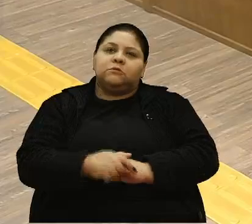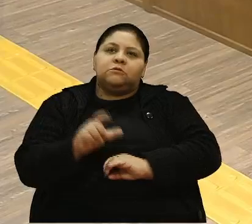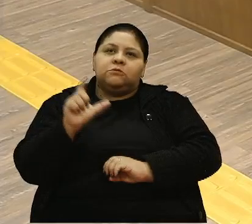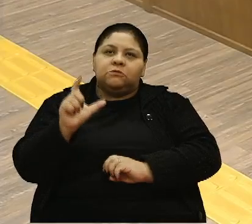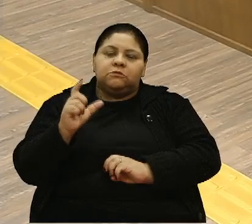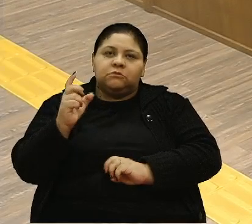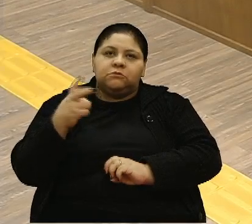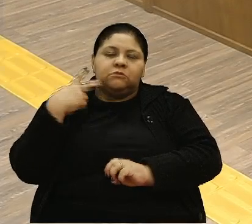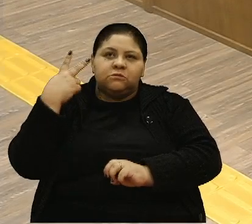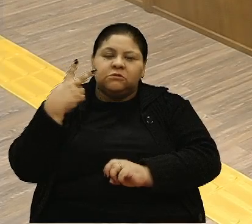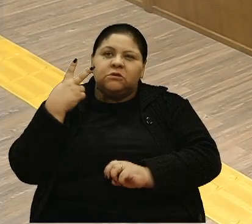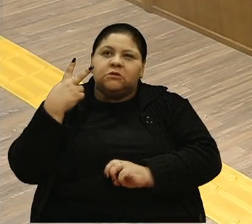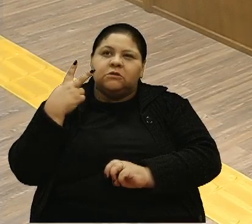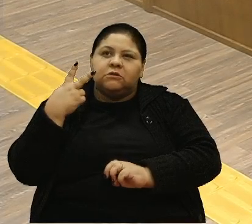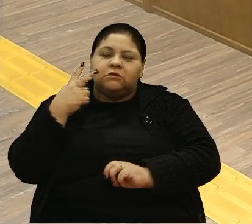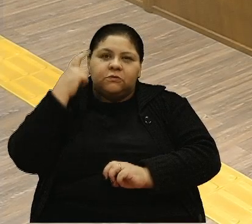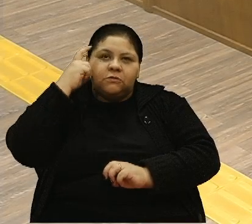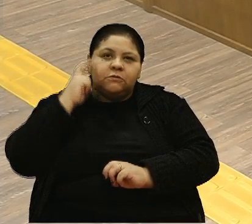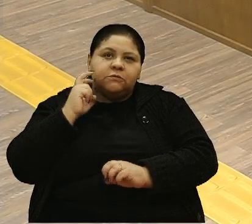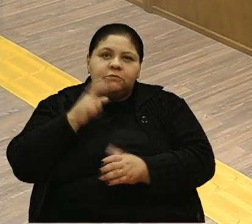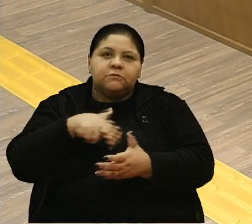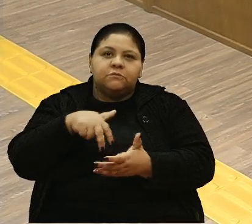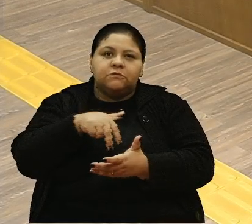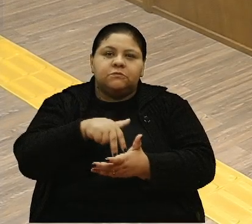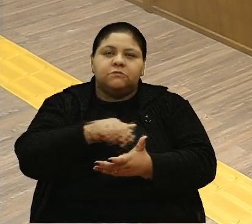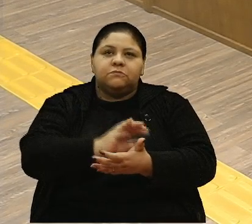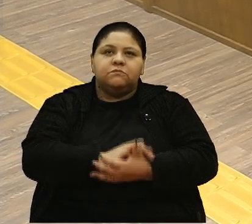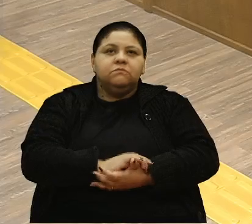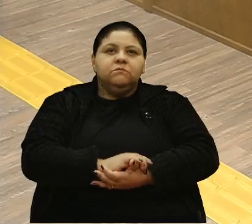vereador Daniel Santos, da tribuna.